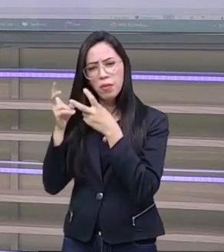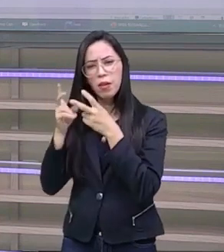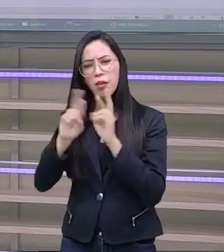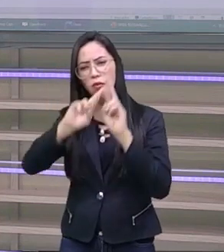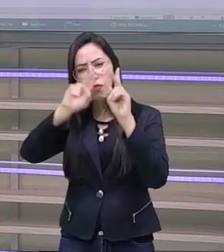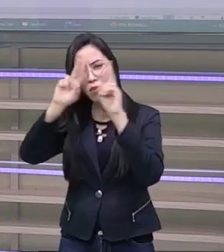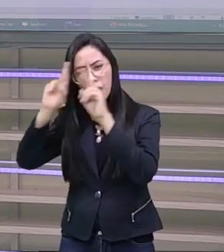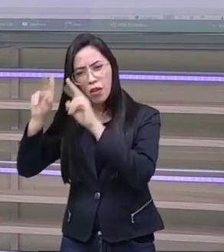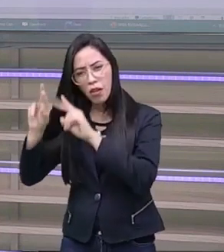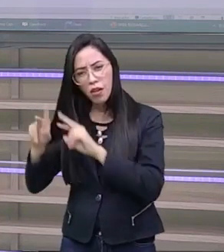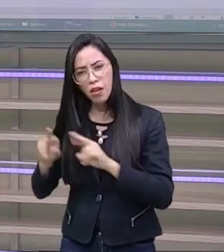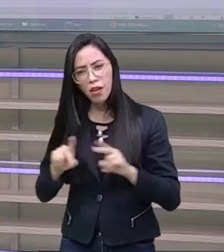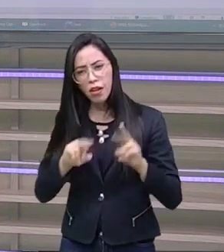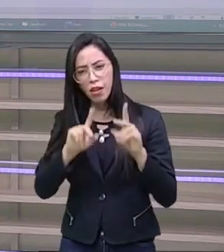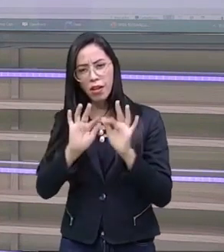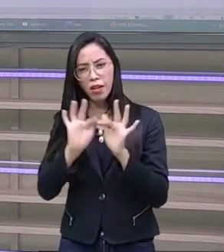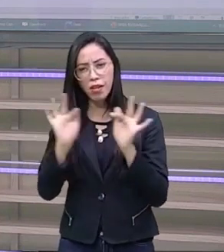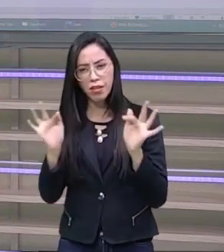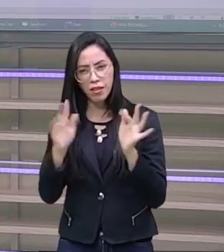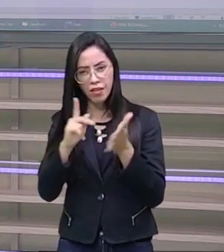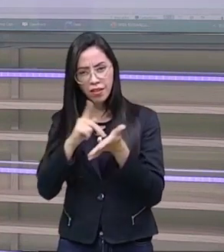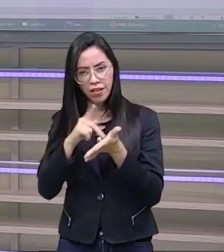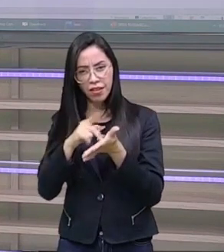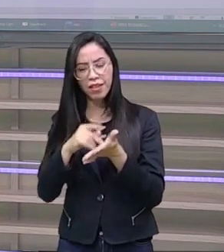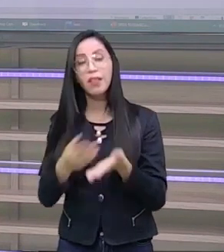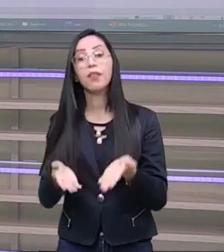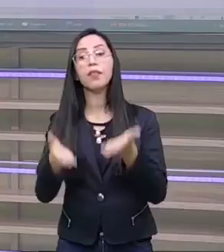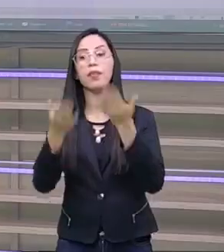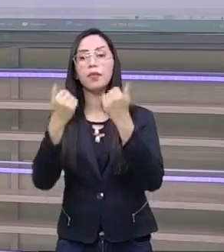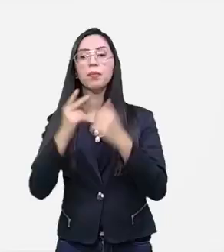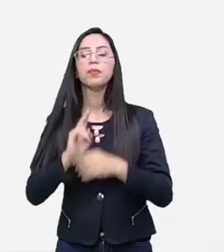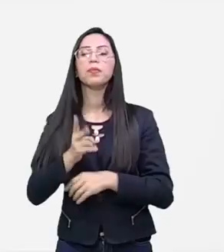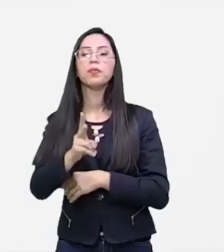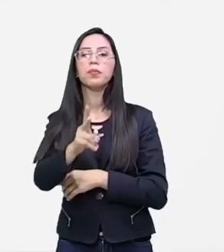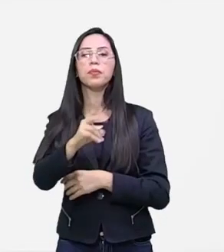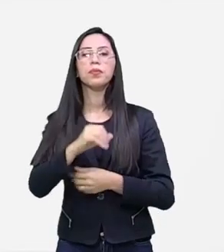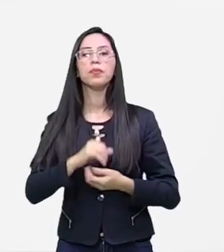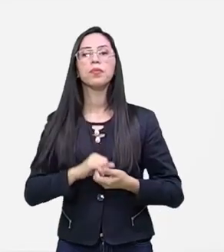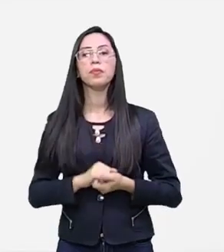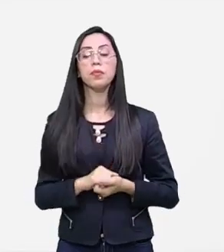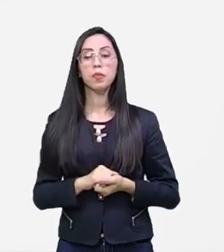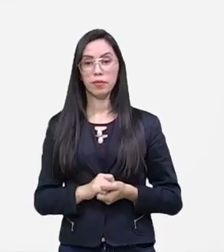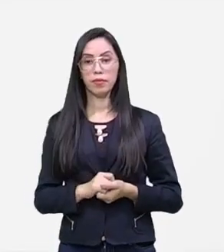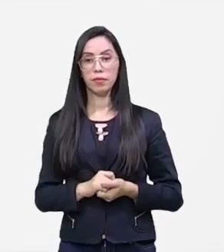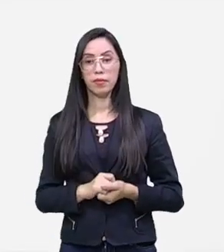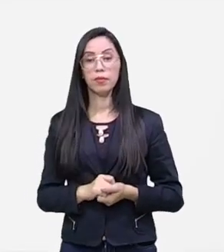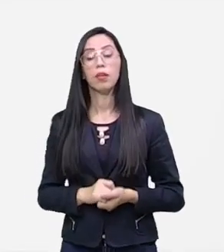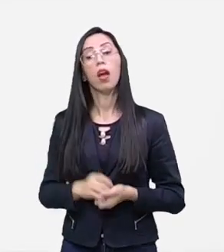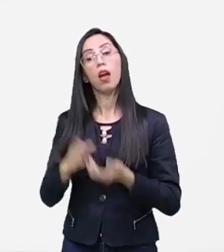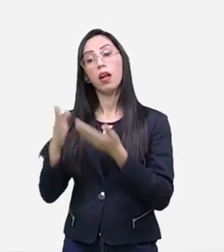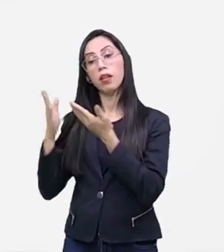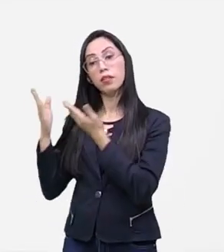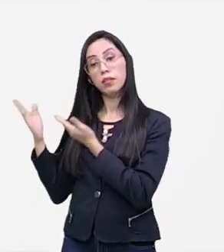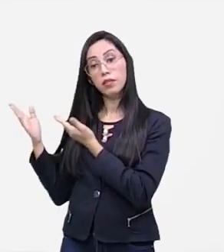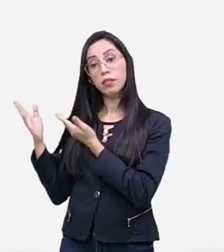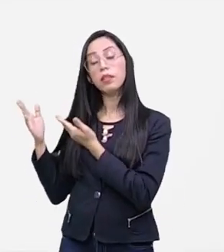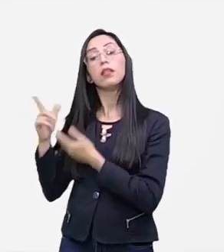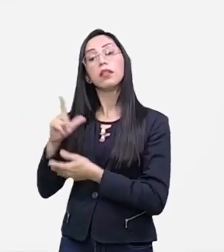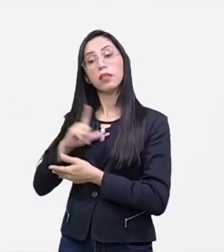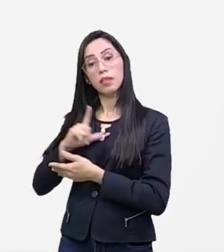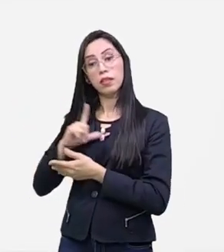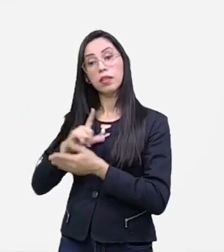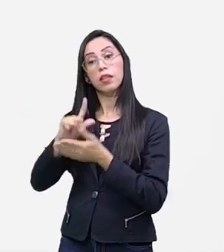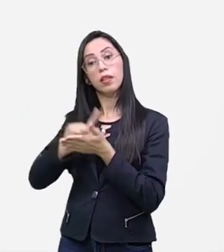É muito simples, não é? Então, agora nós vamos continuar. Aqui nós temos o